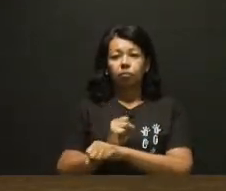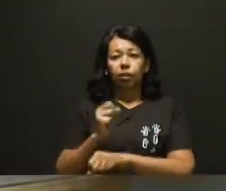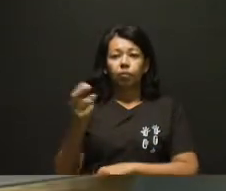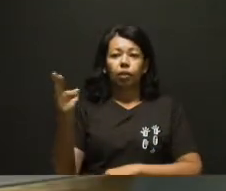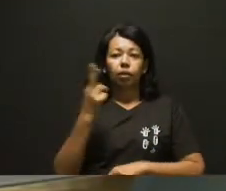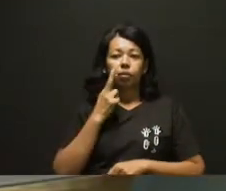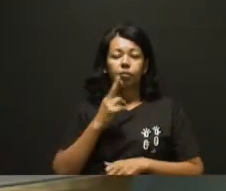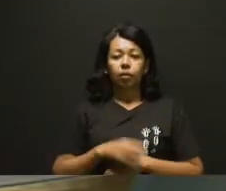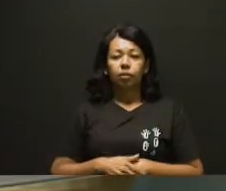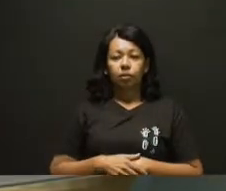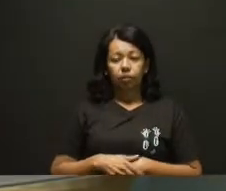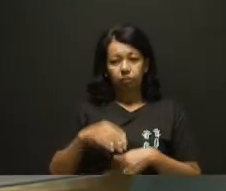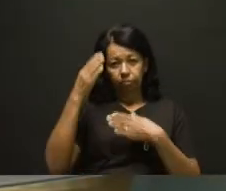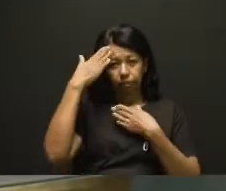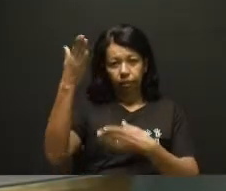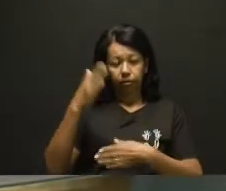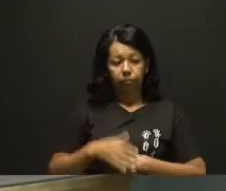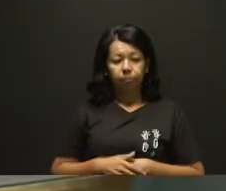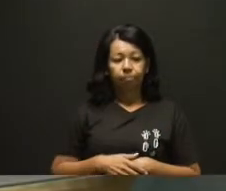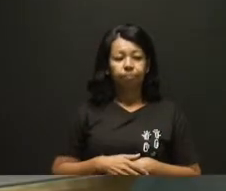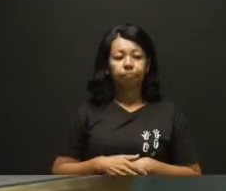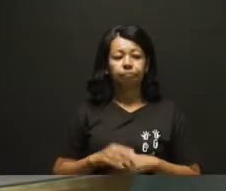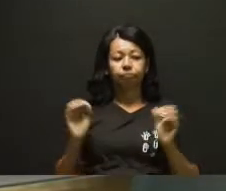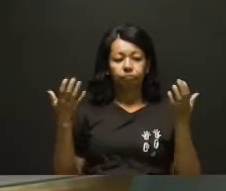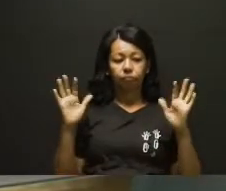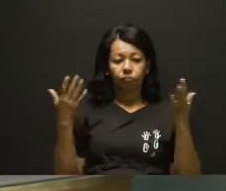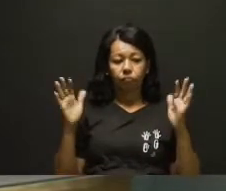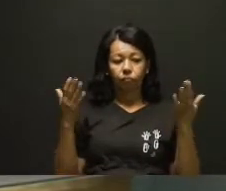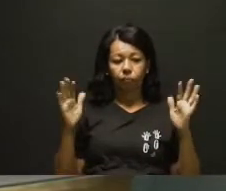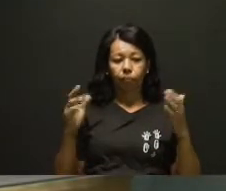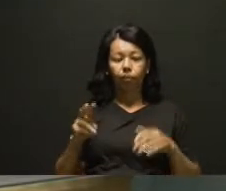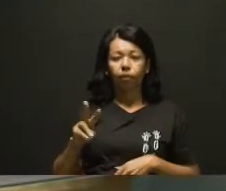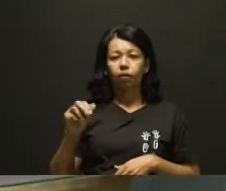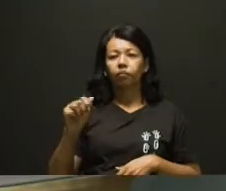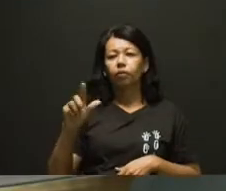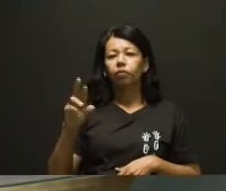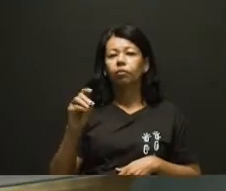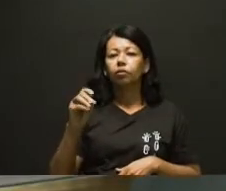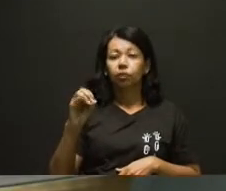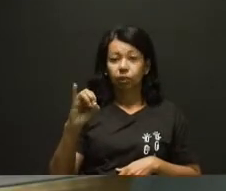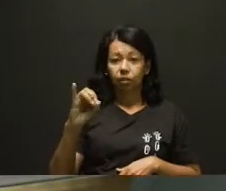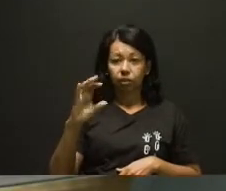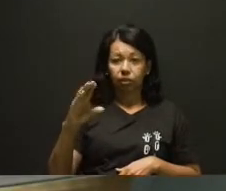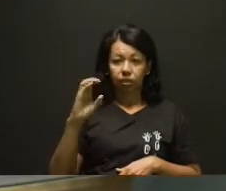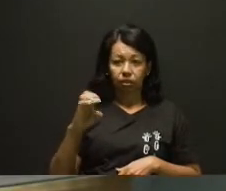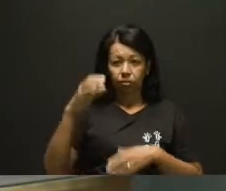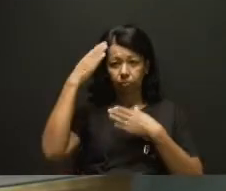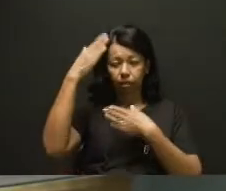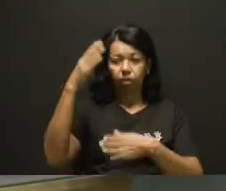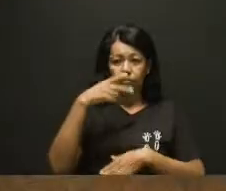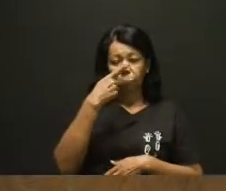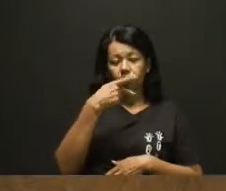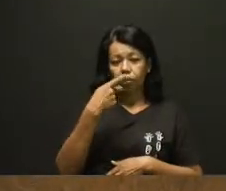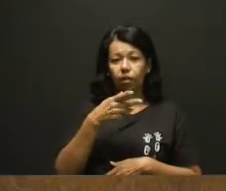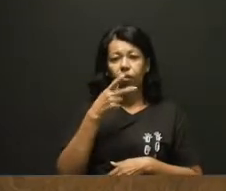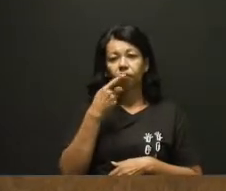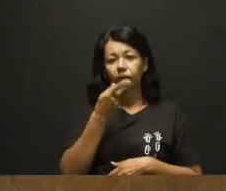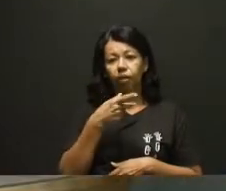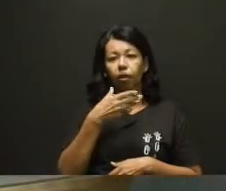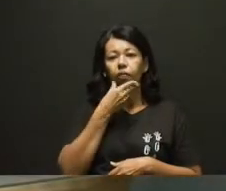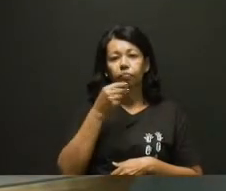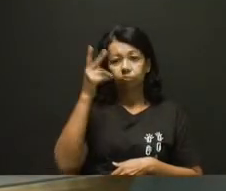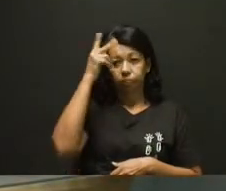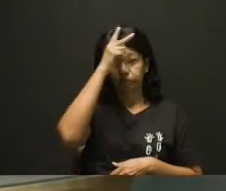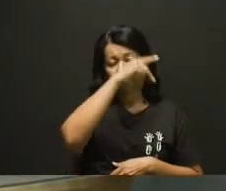sobre uma provável disso é obrigado pela fala a palavra o prefeito